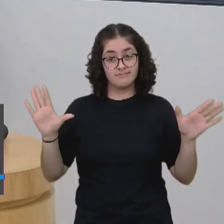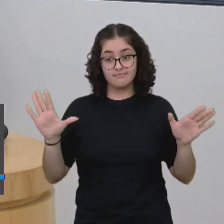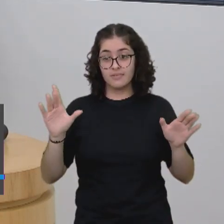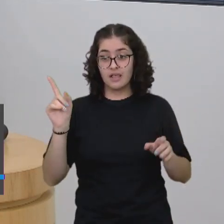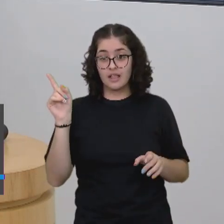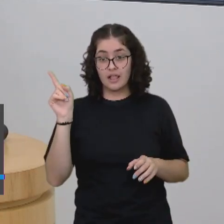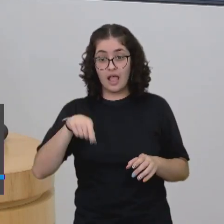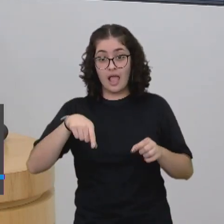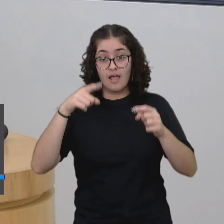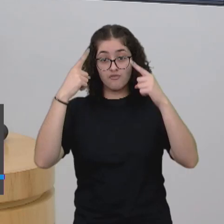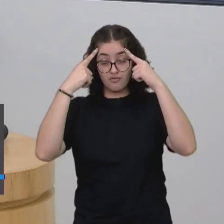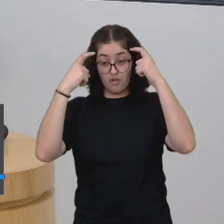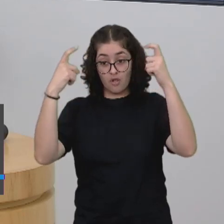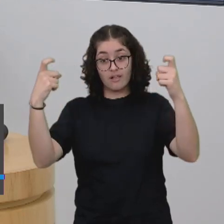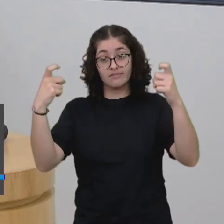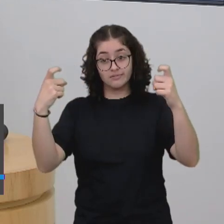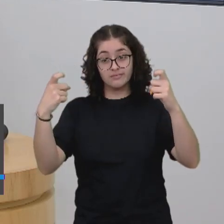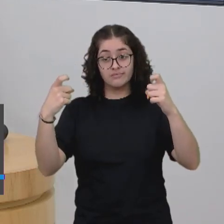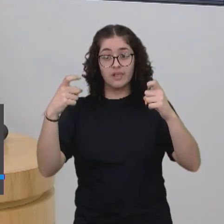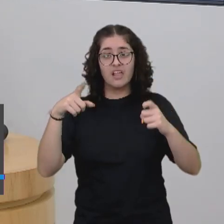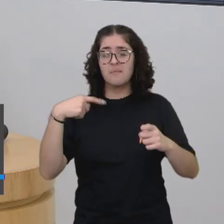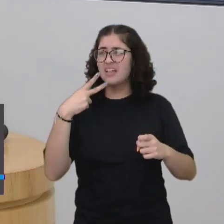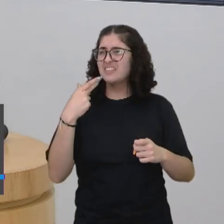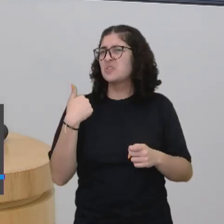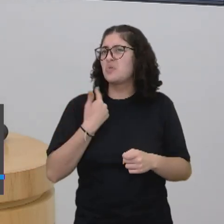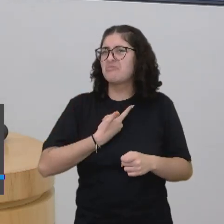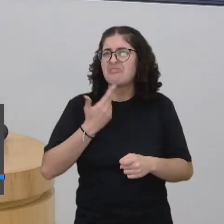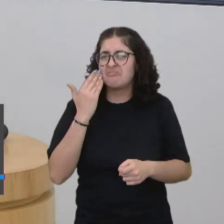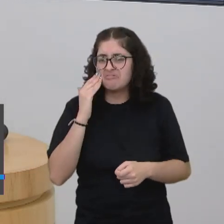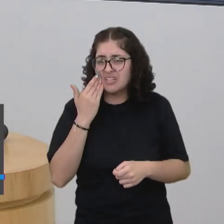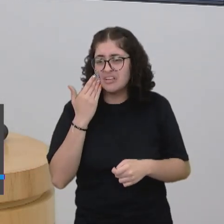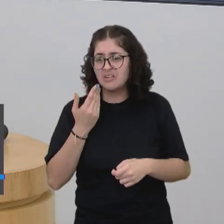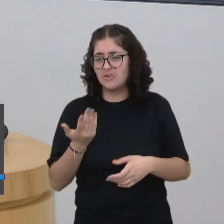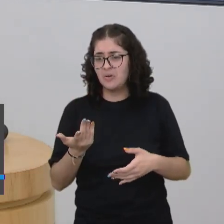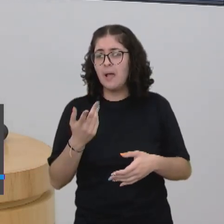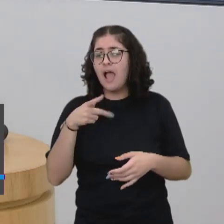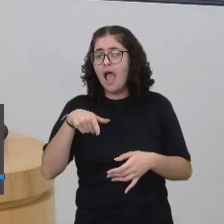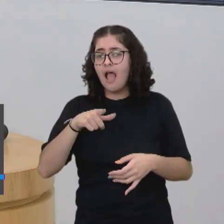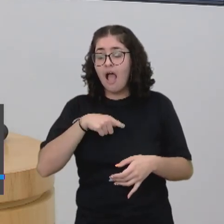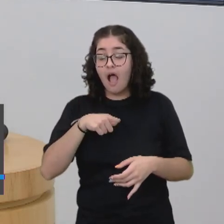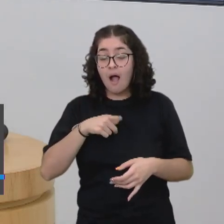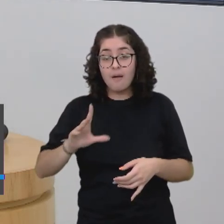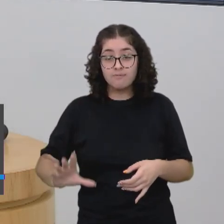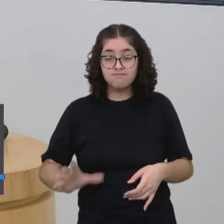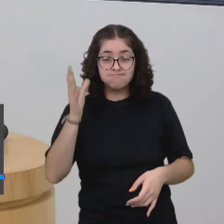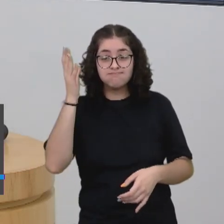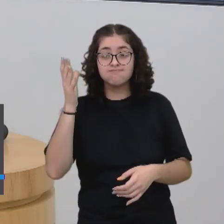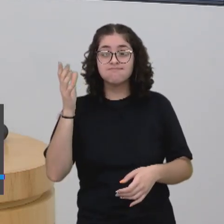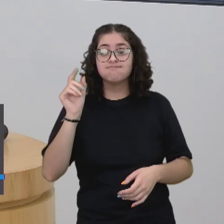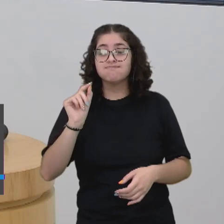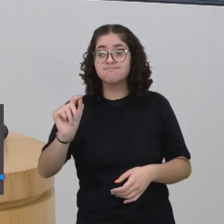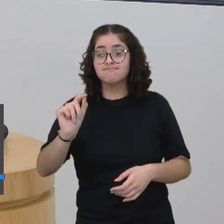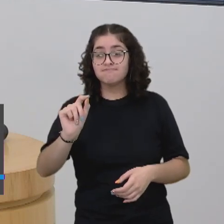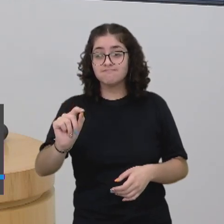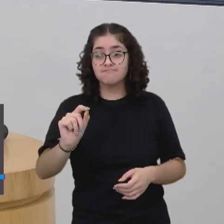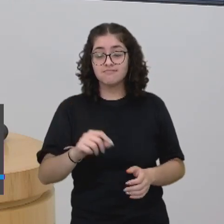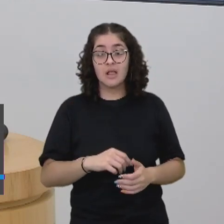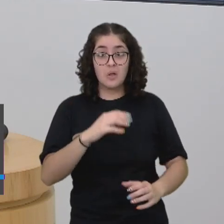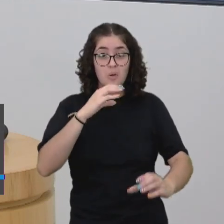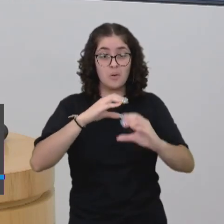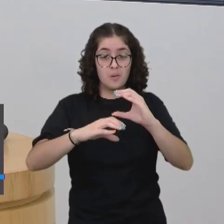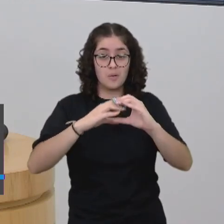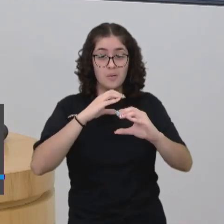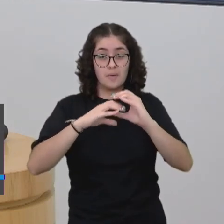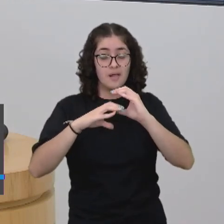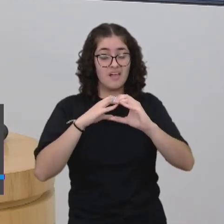é violência. E isso a gente ainda não entendeu. E isso é o que tem causado muita a questão de que a